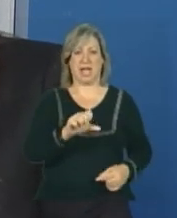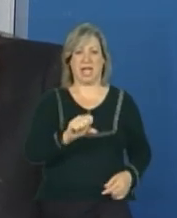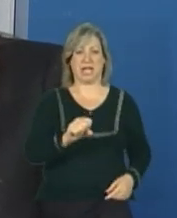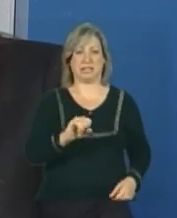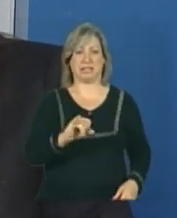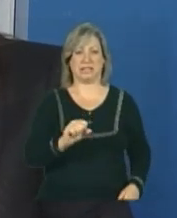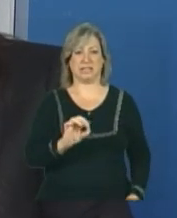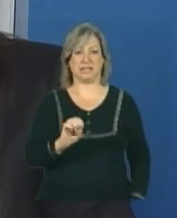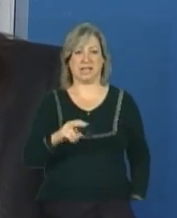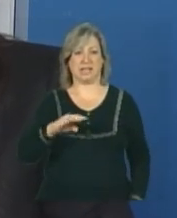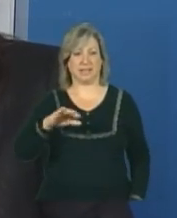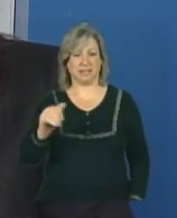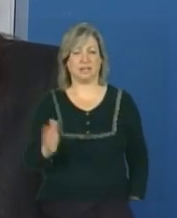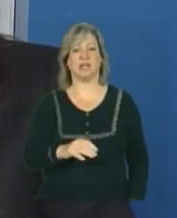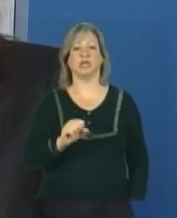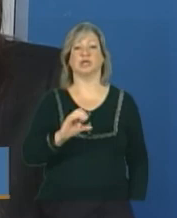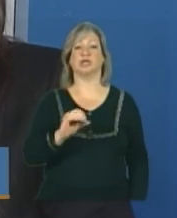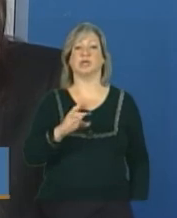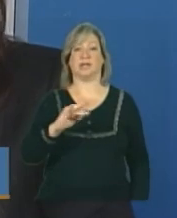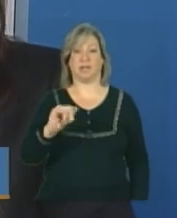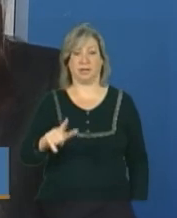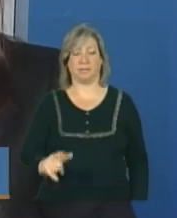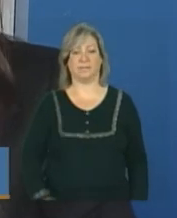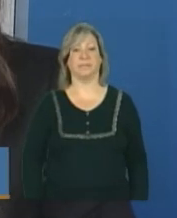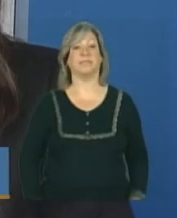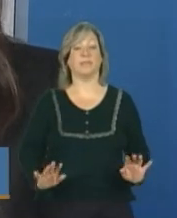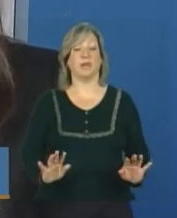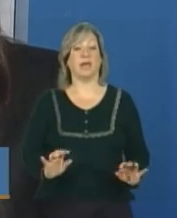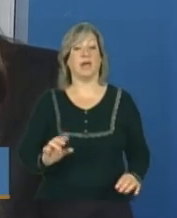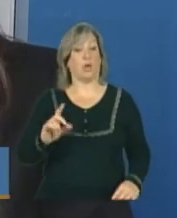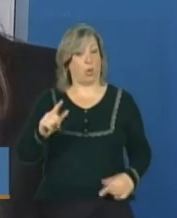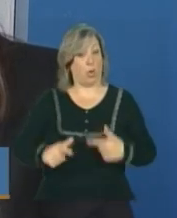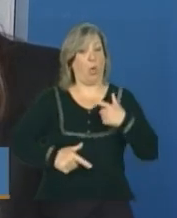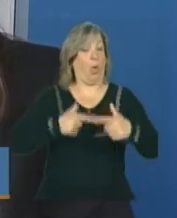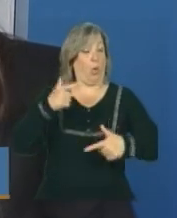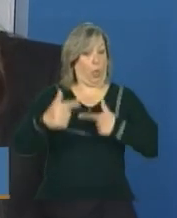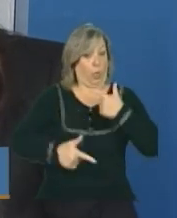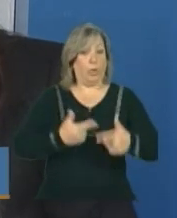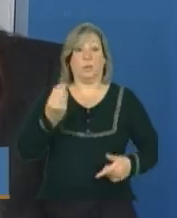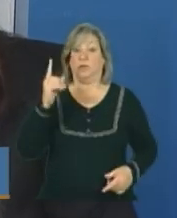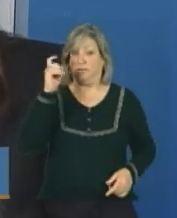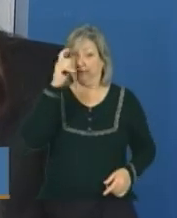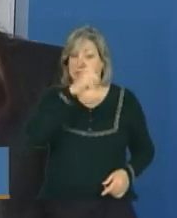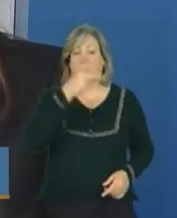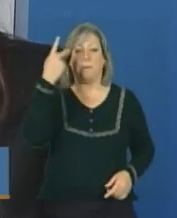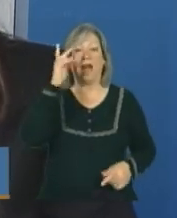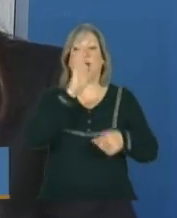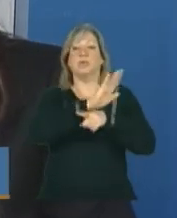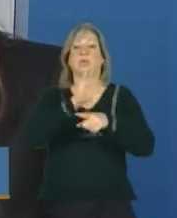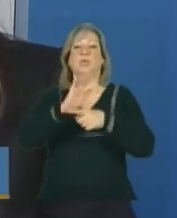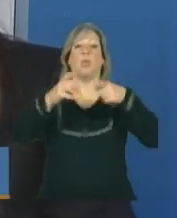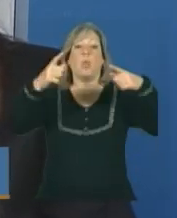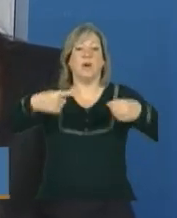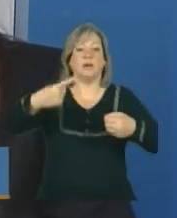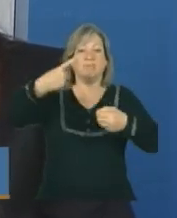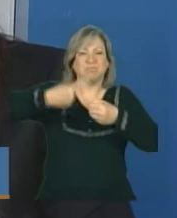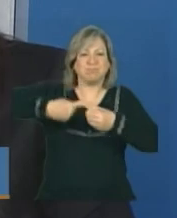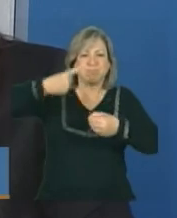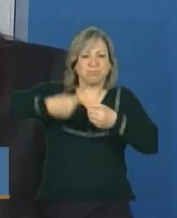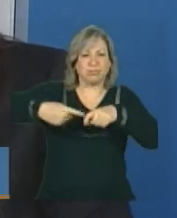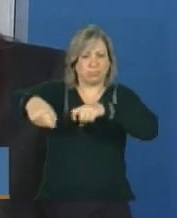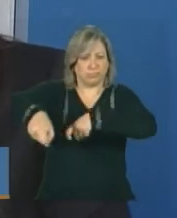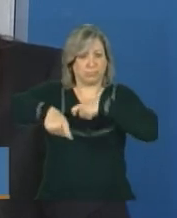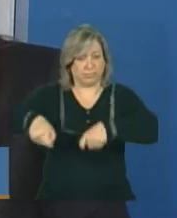Eu diria que o desafio de atingir a área rural, ele é muito grande. Hoje o Sistema Único de